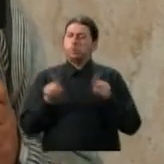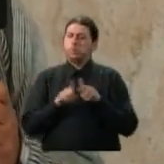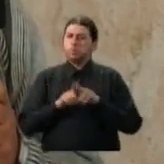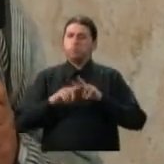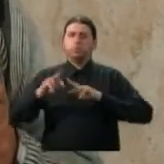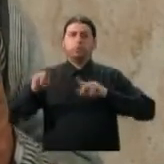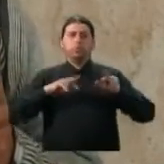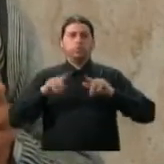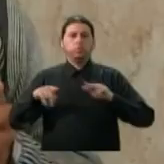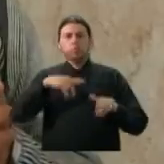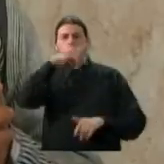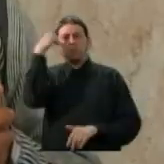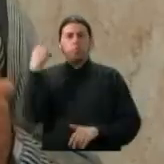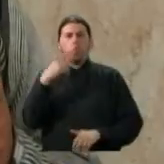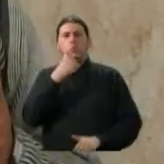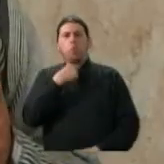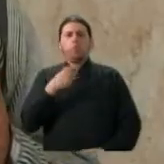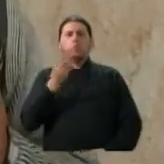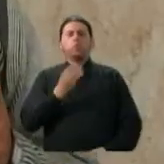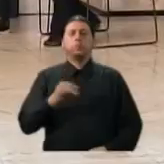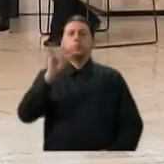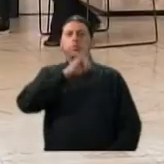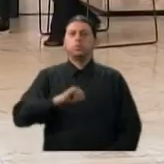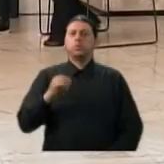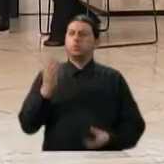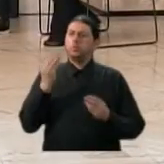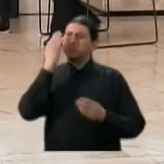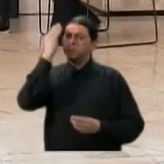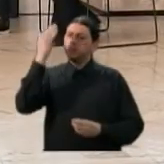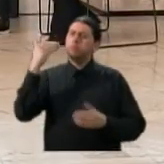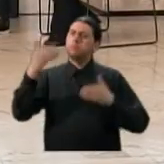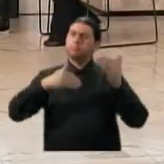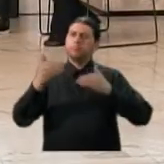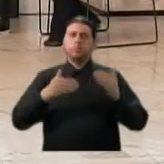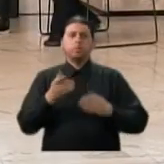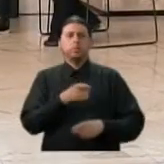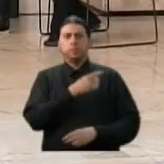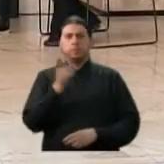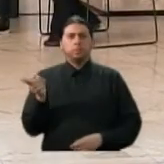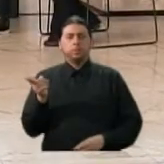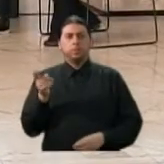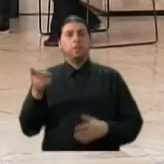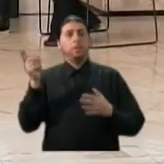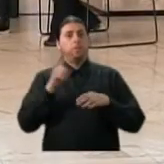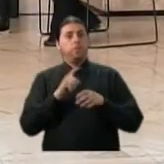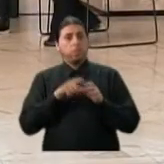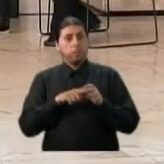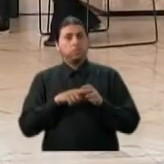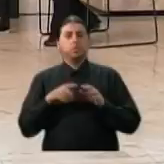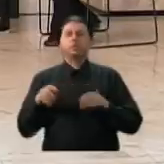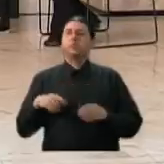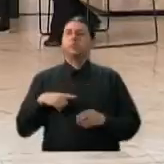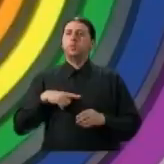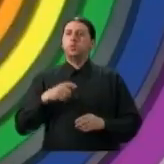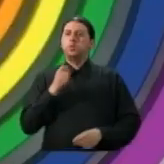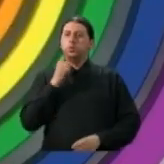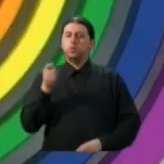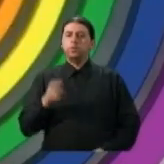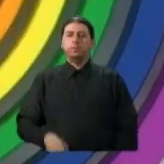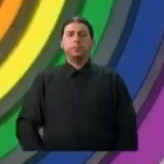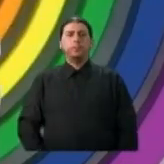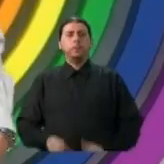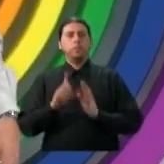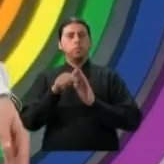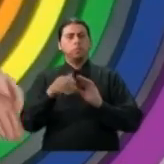contaminar outras pessoas. Então, isso é muito importante. Muito obrigado pela presença de vocês. E é isso, pessoal. A gente volta agora ao estúdio.